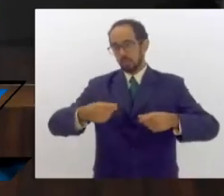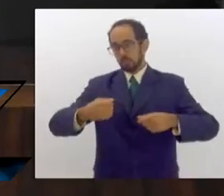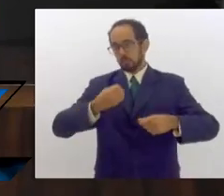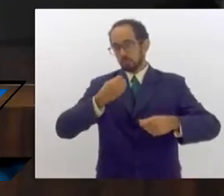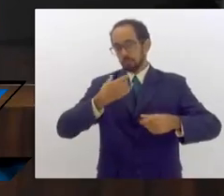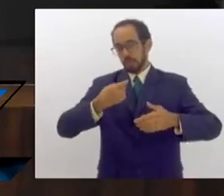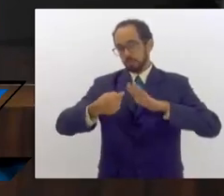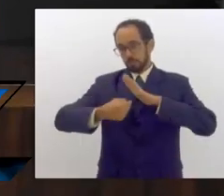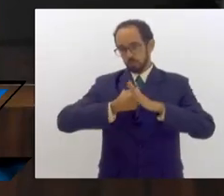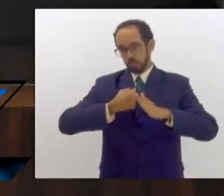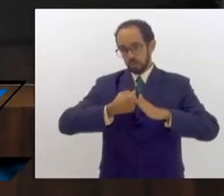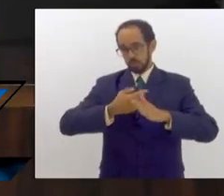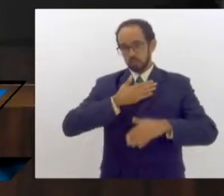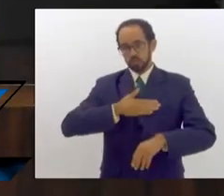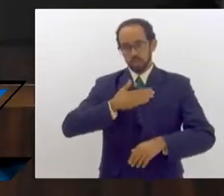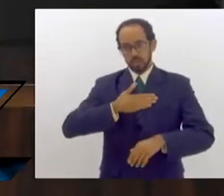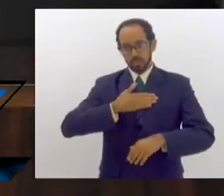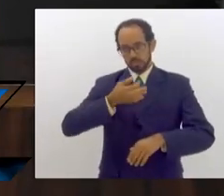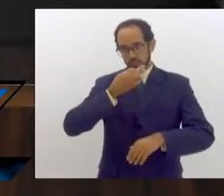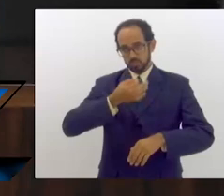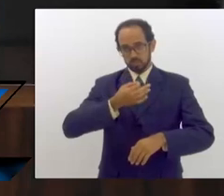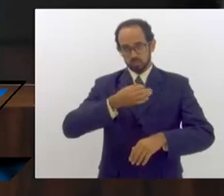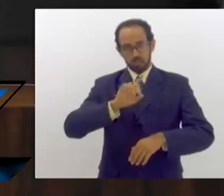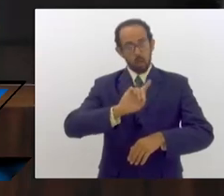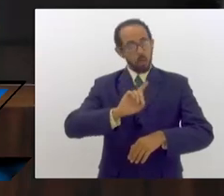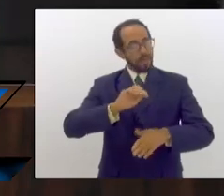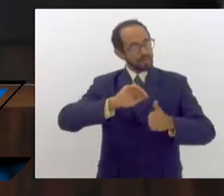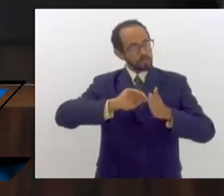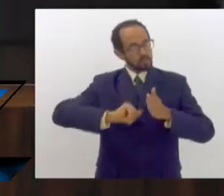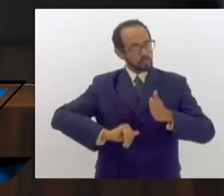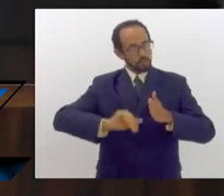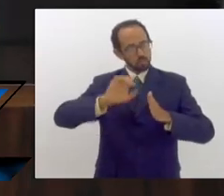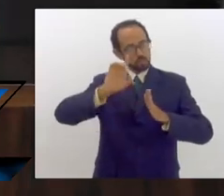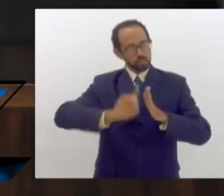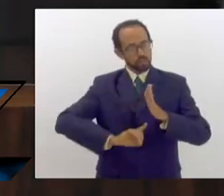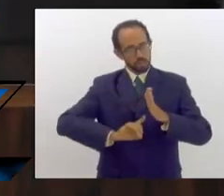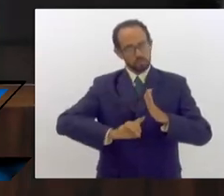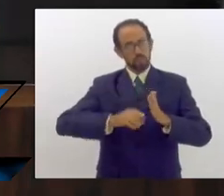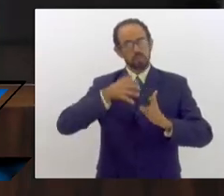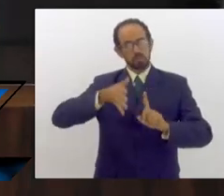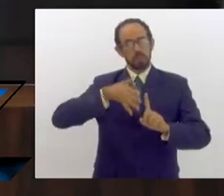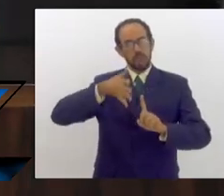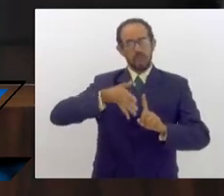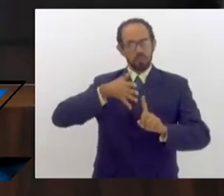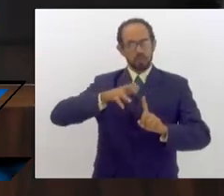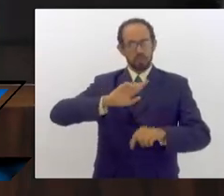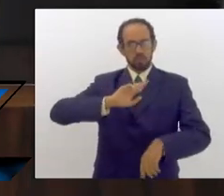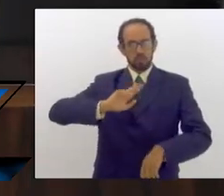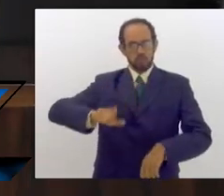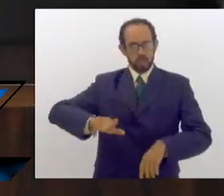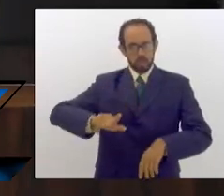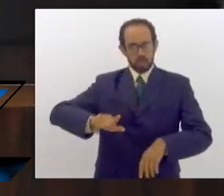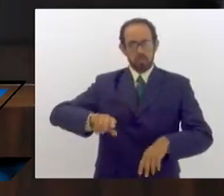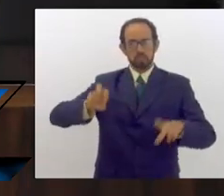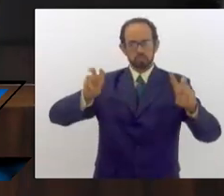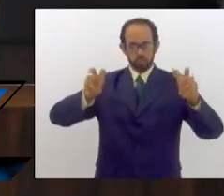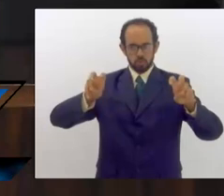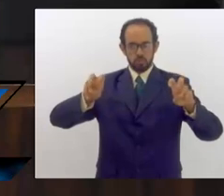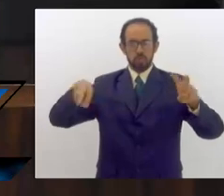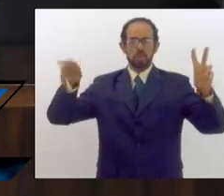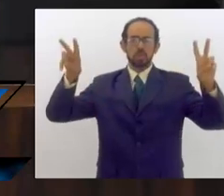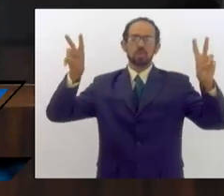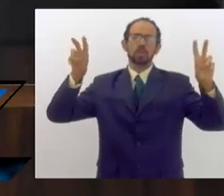eu queria sugerir não tirando aqui o direito da palavra né e de manifestação de todos vocês no tocante ao mérito